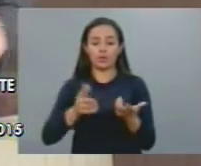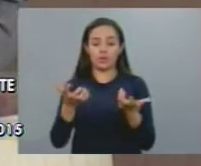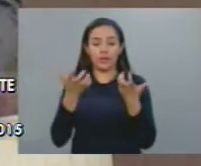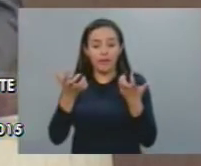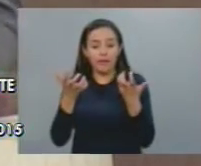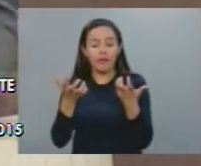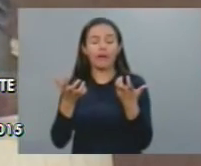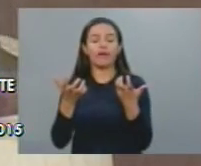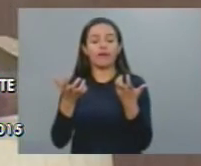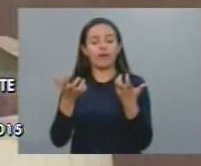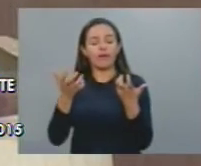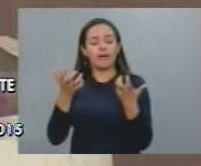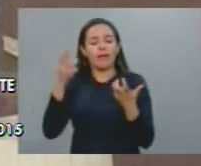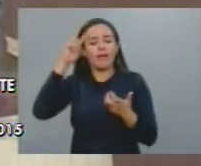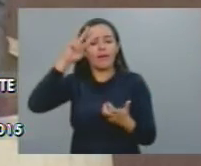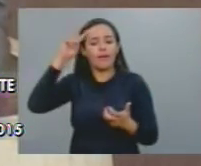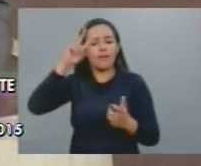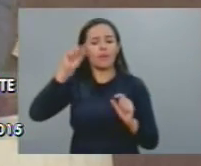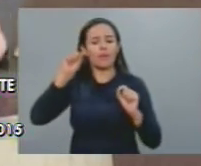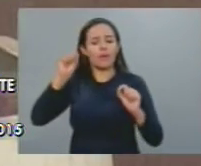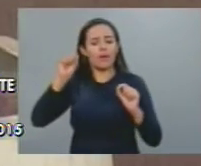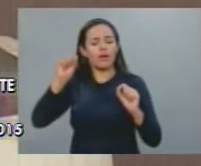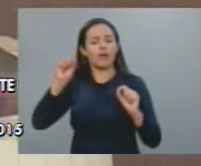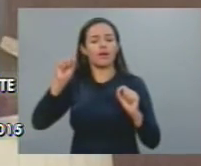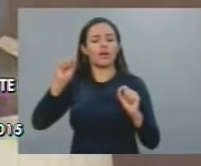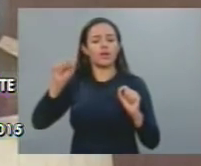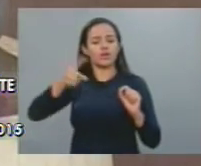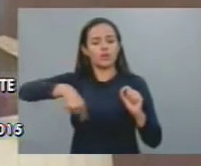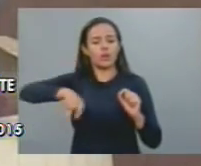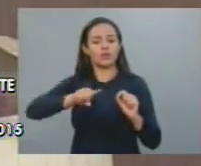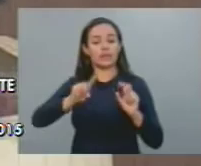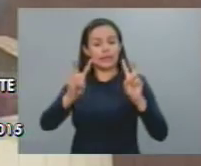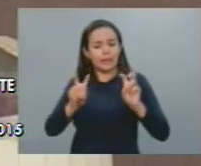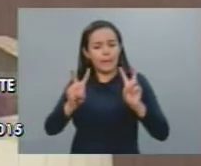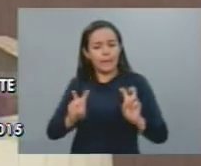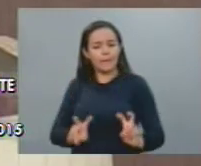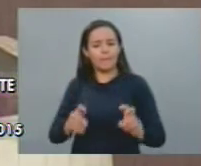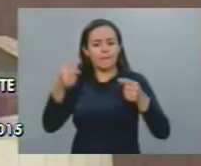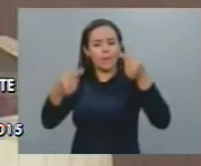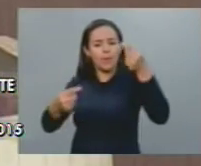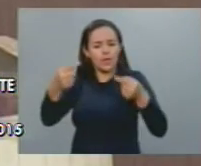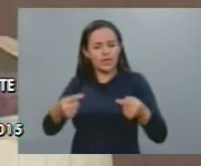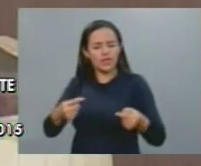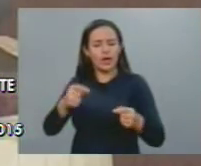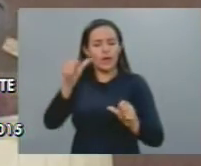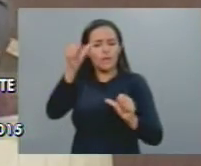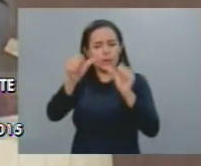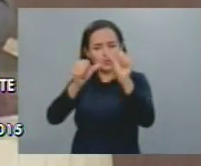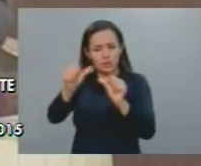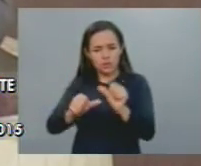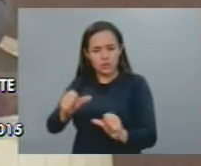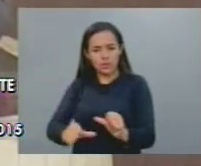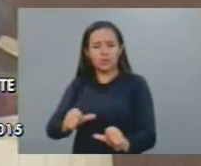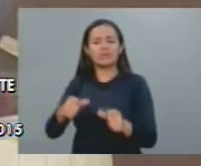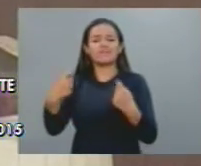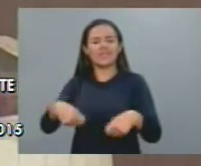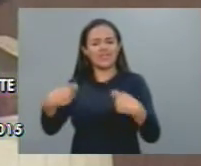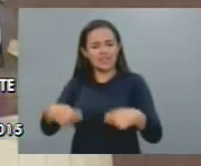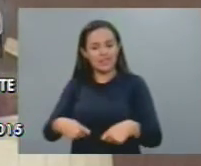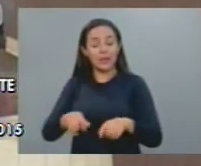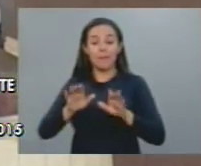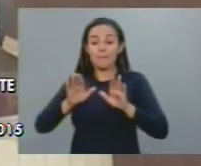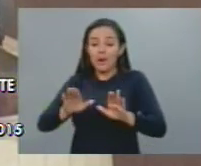de onde veio, mas ela se renova nas agendas. Ela sabe que a agenda atual é uma agenda que tem que passar pelo poder popular,